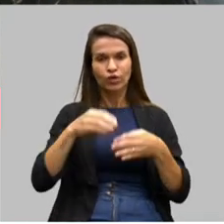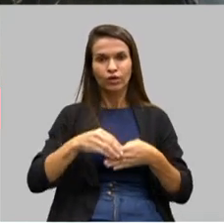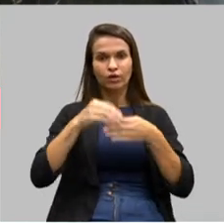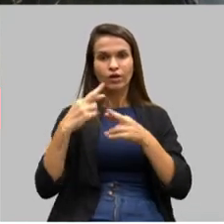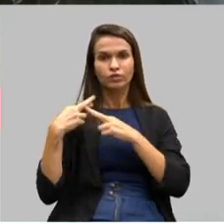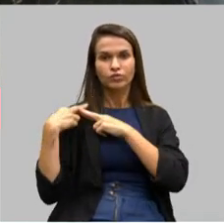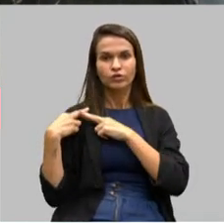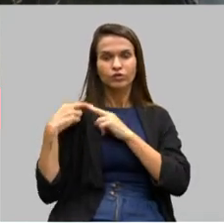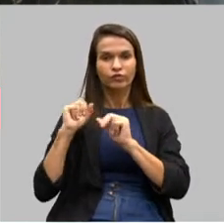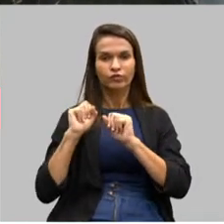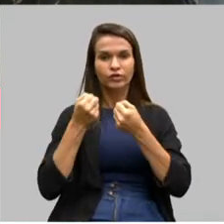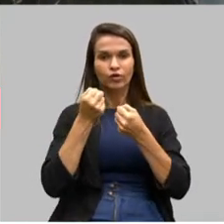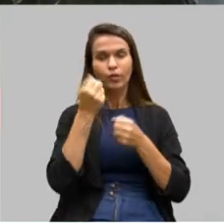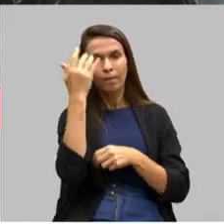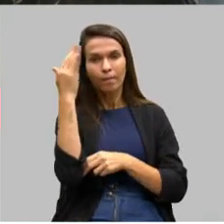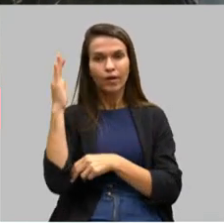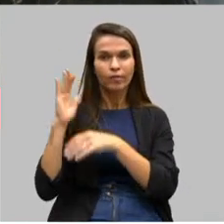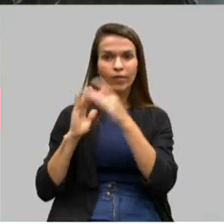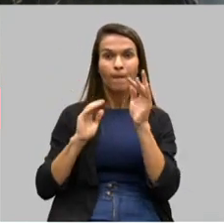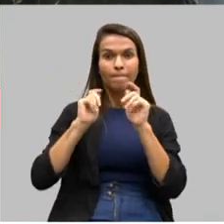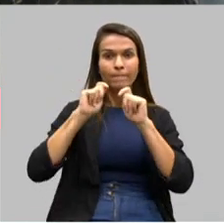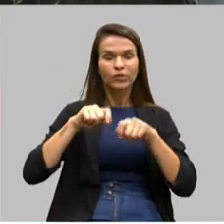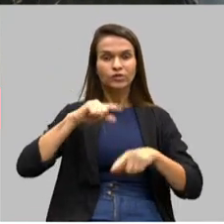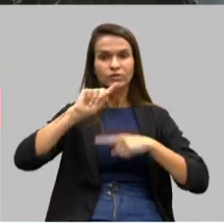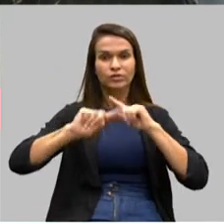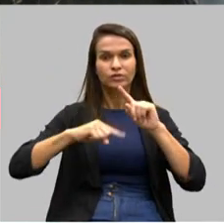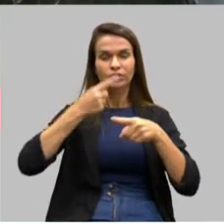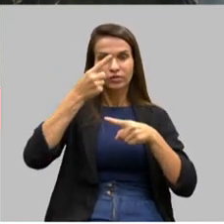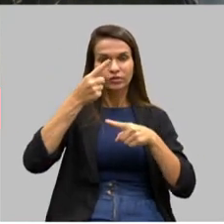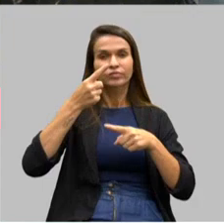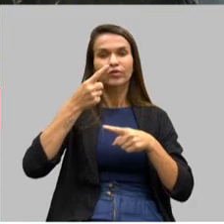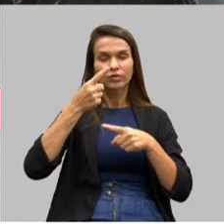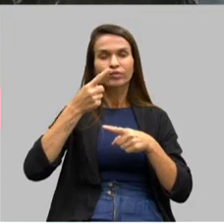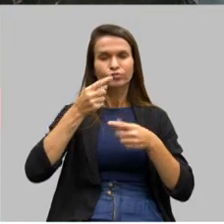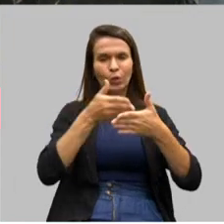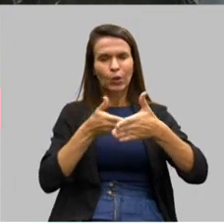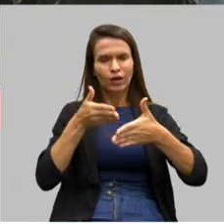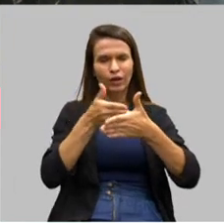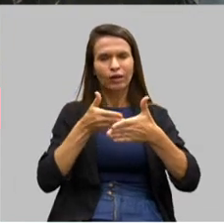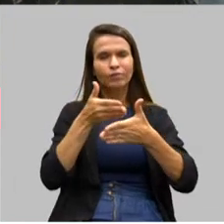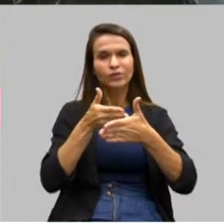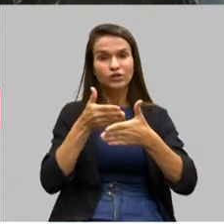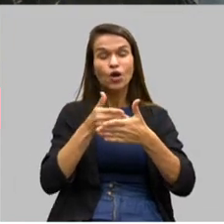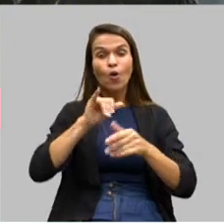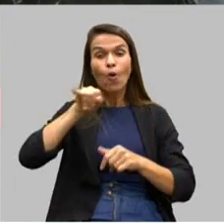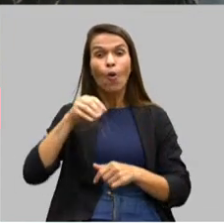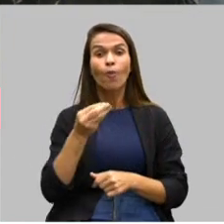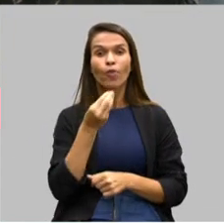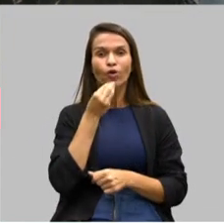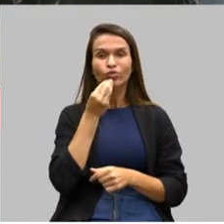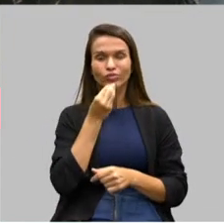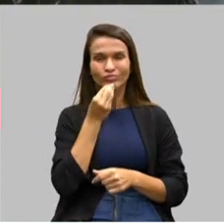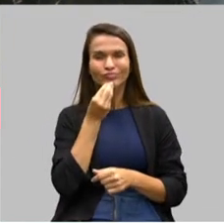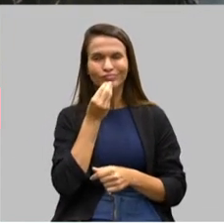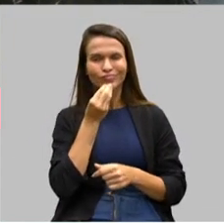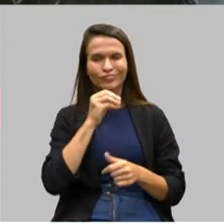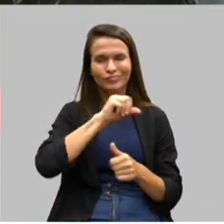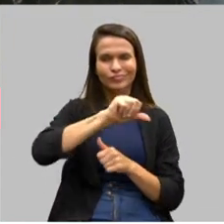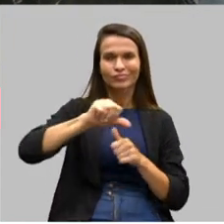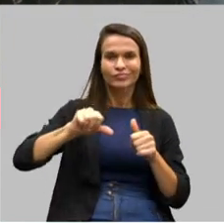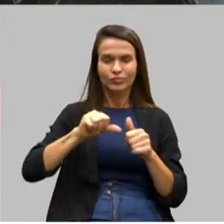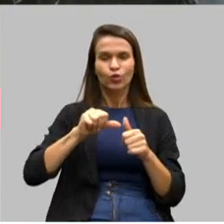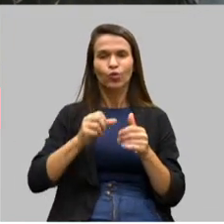responsáveis e defensores do meio ambiente, podemos transformar os obstáculos em oportunidades, construindo um legado